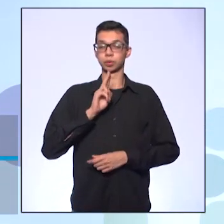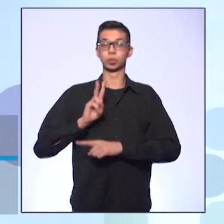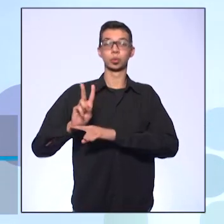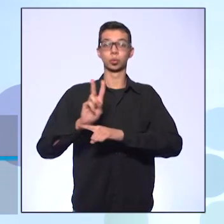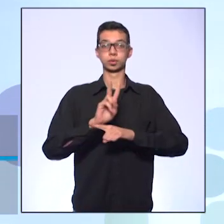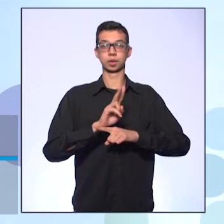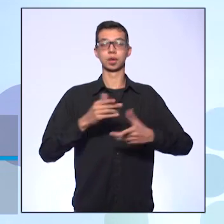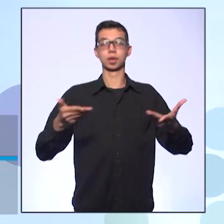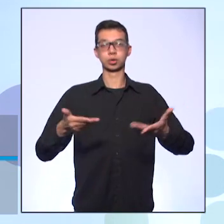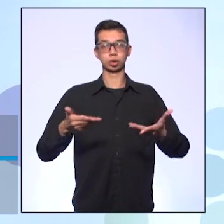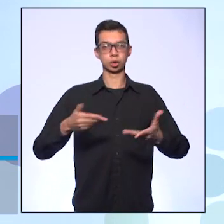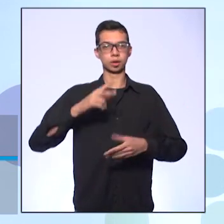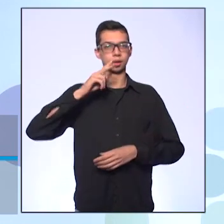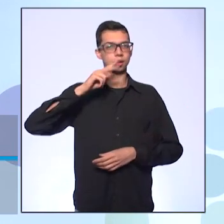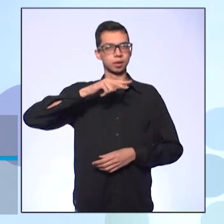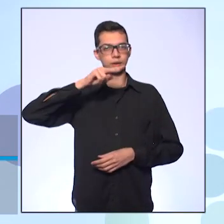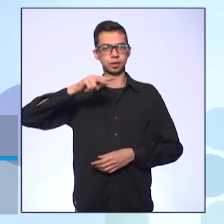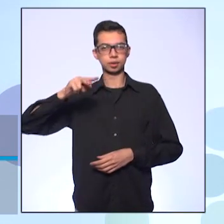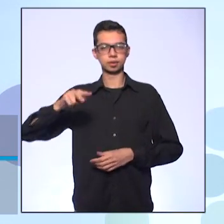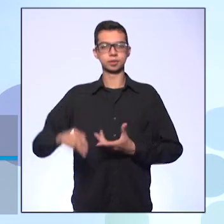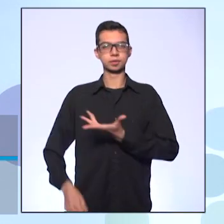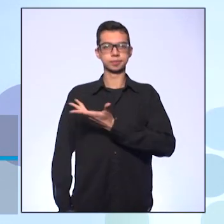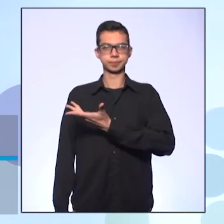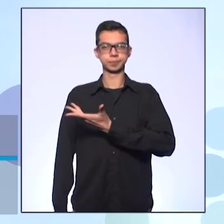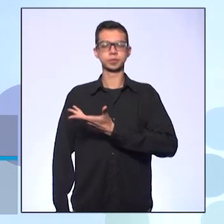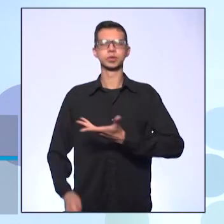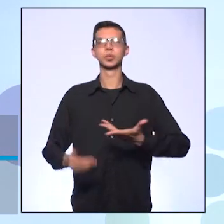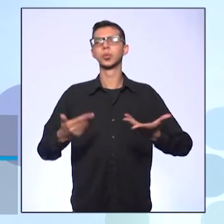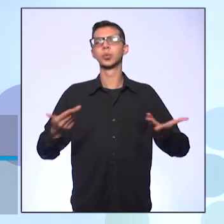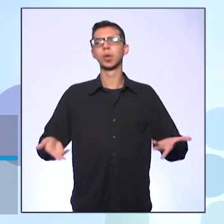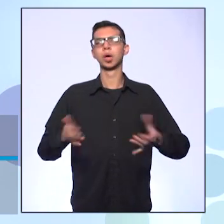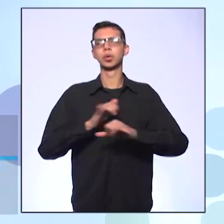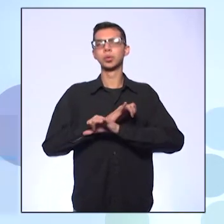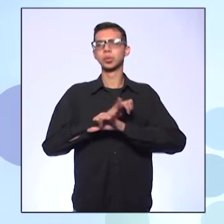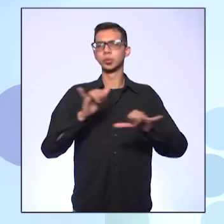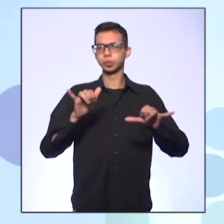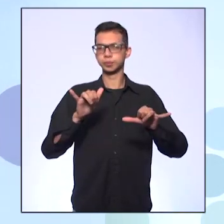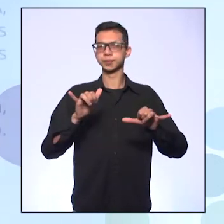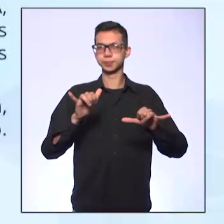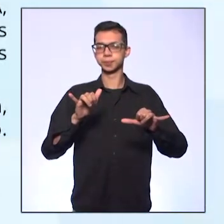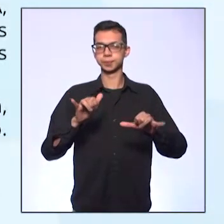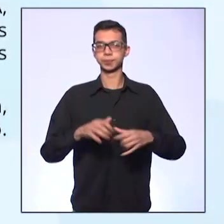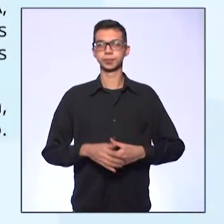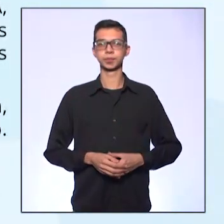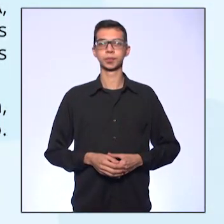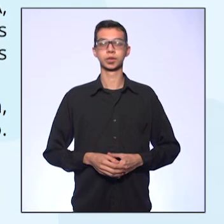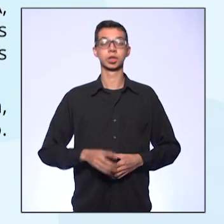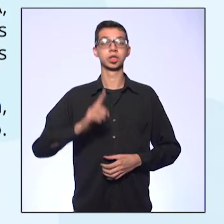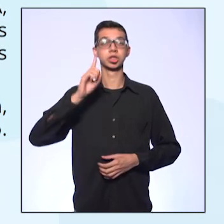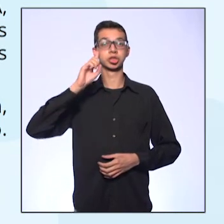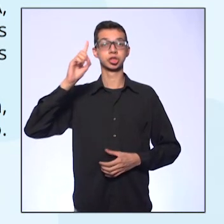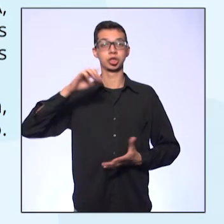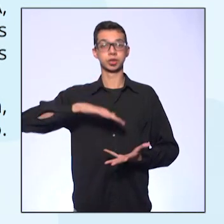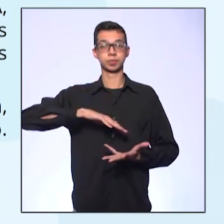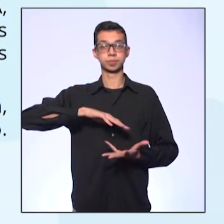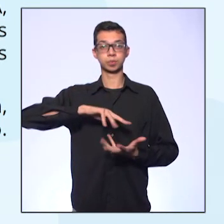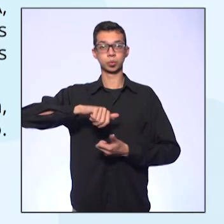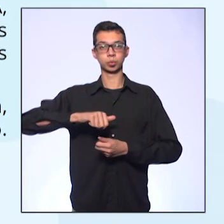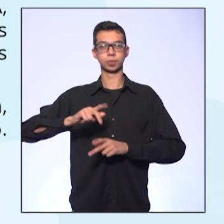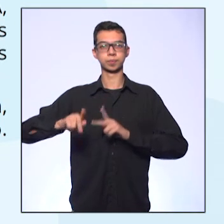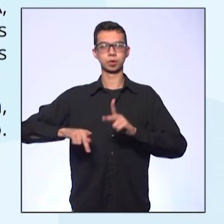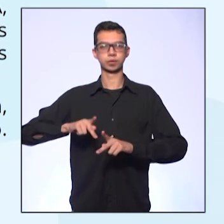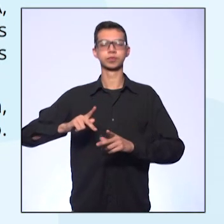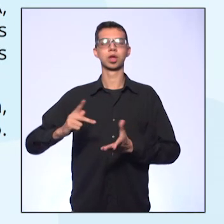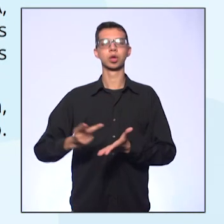notícia que leremos agora. Vamos ver qual a notícia. Em um Dia Mundial de População marcado pela pandemia